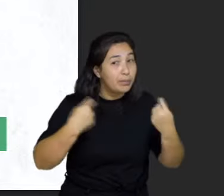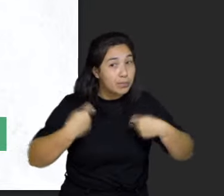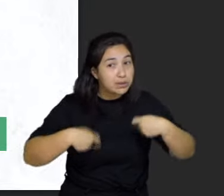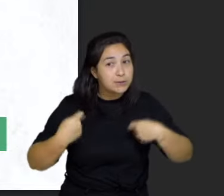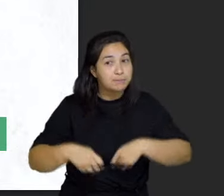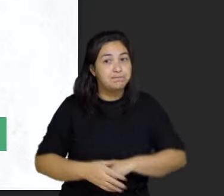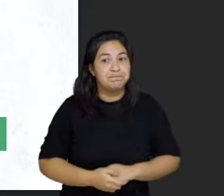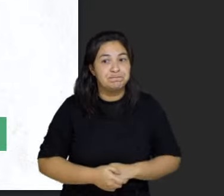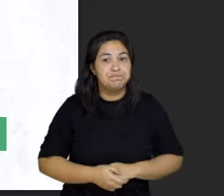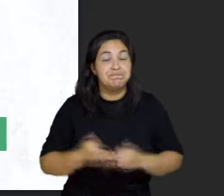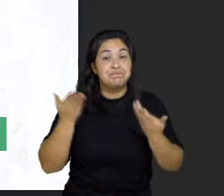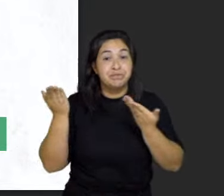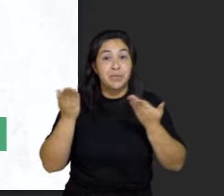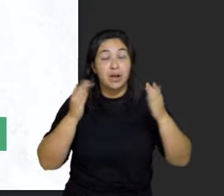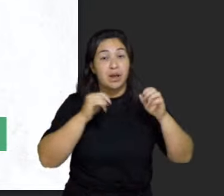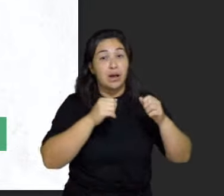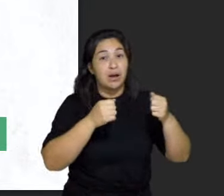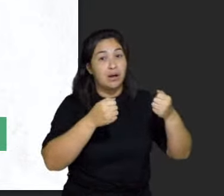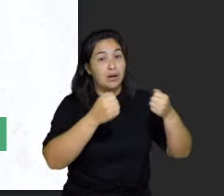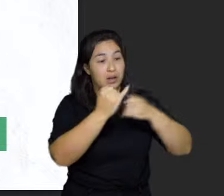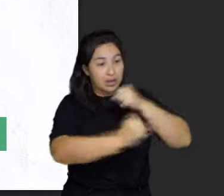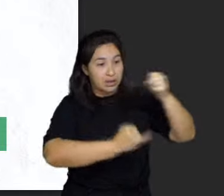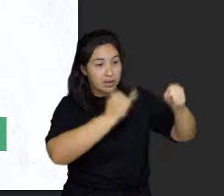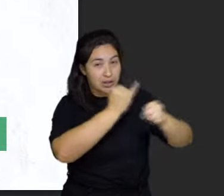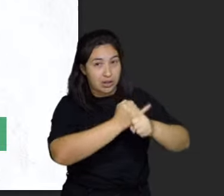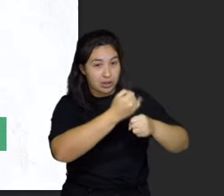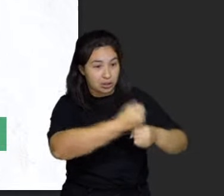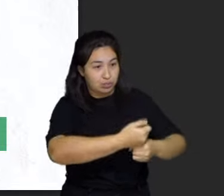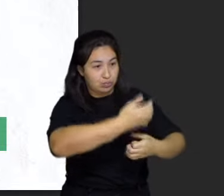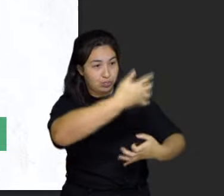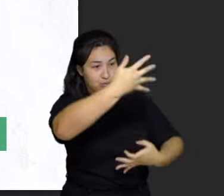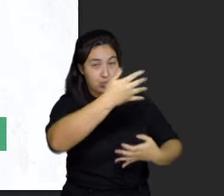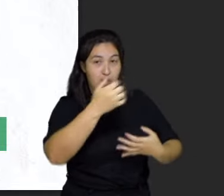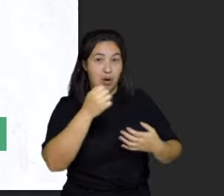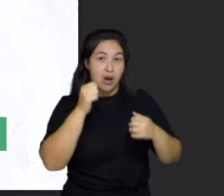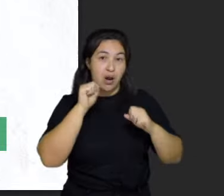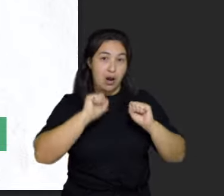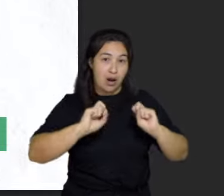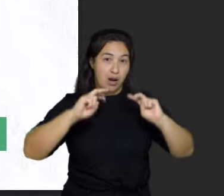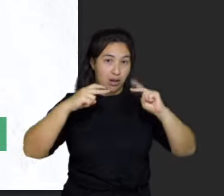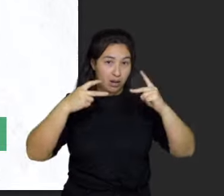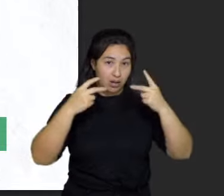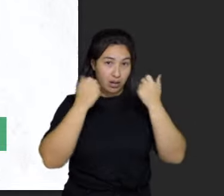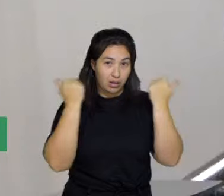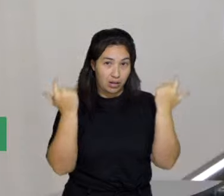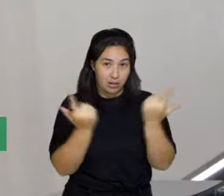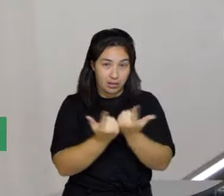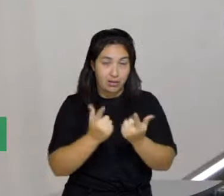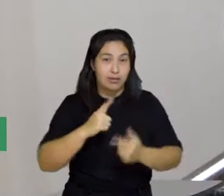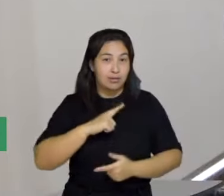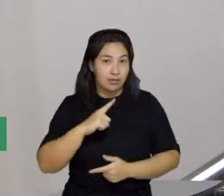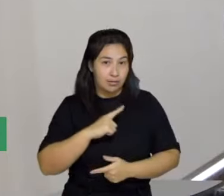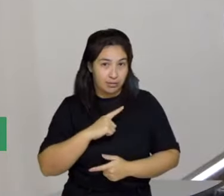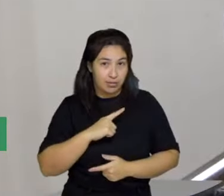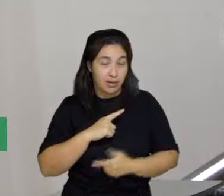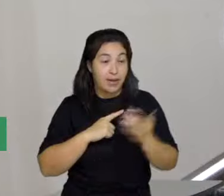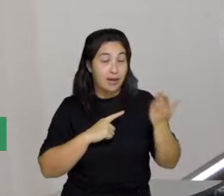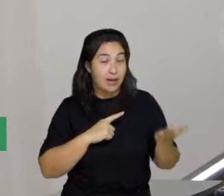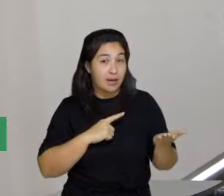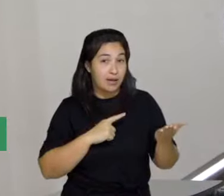da Alesc, na principal página da Alesc, há um link através do qual as entidades